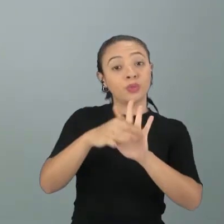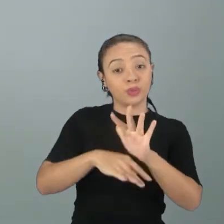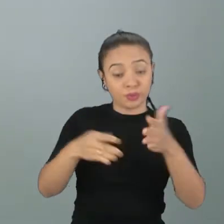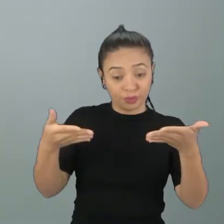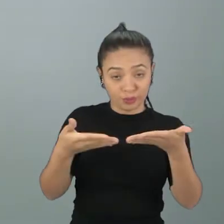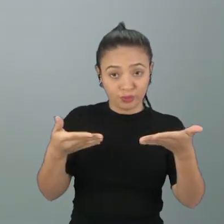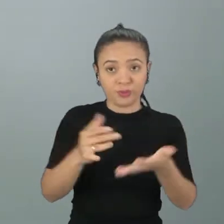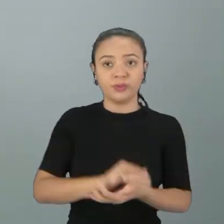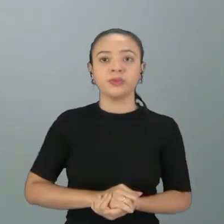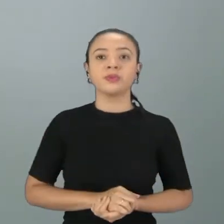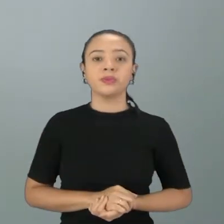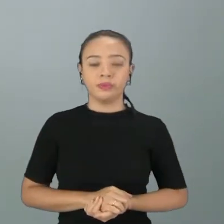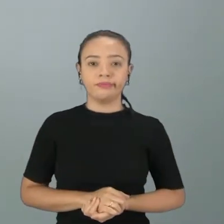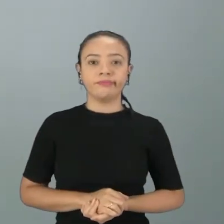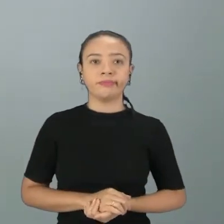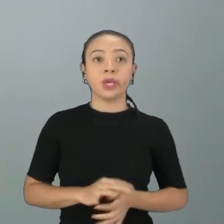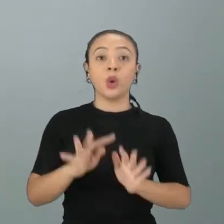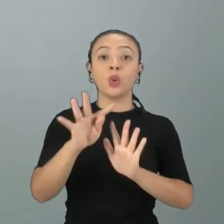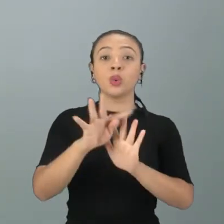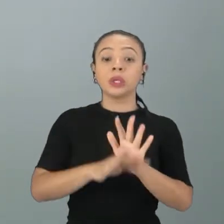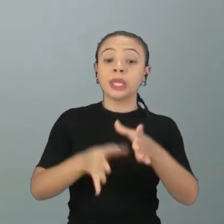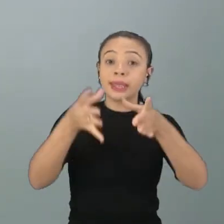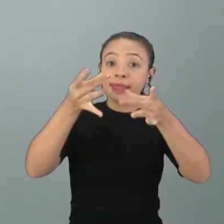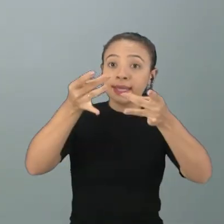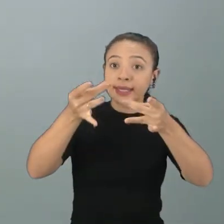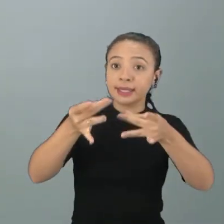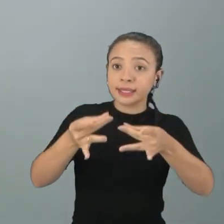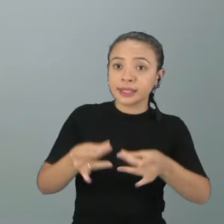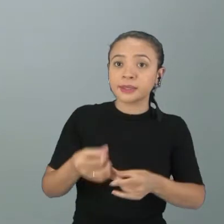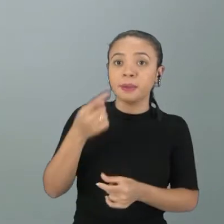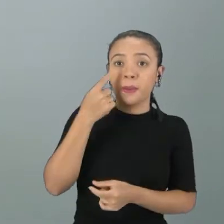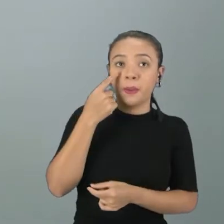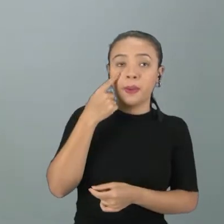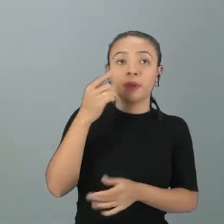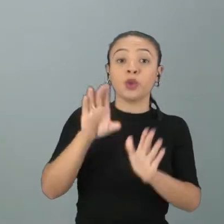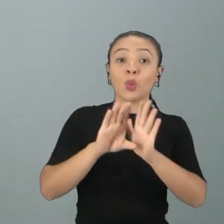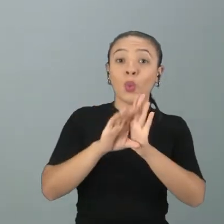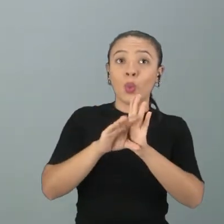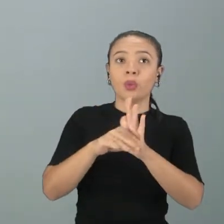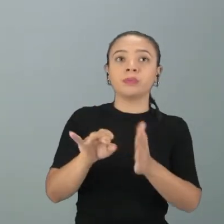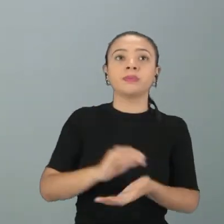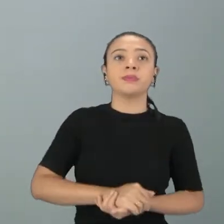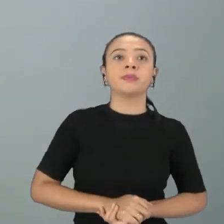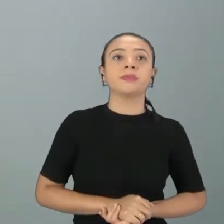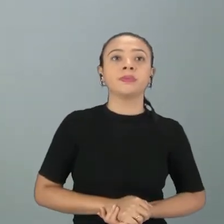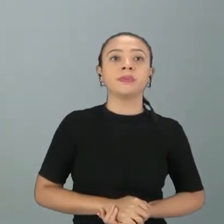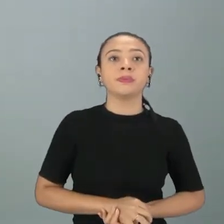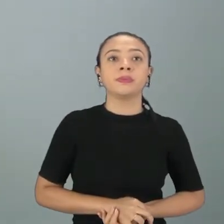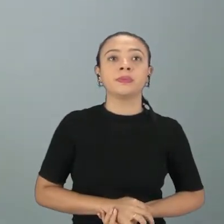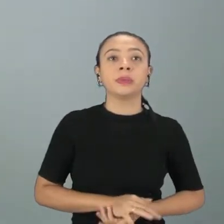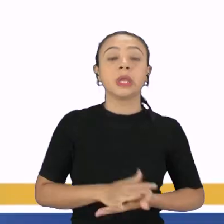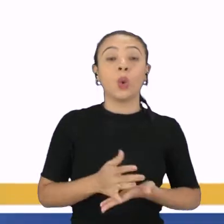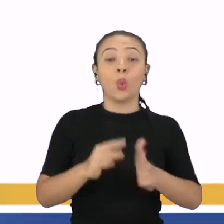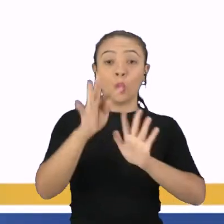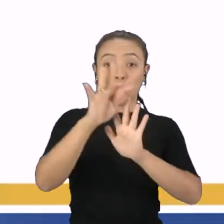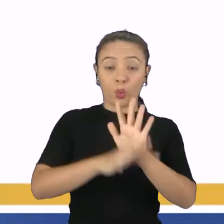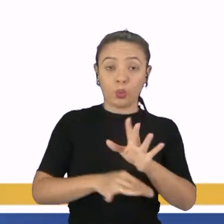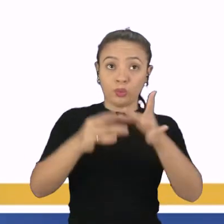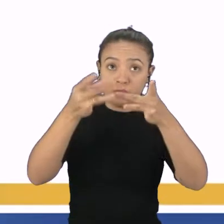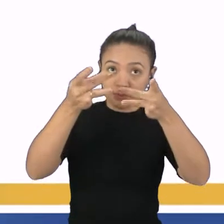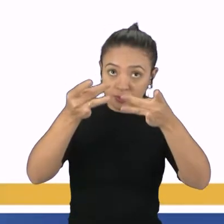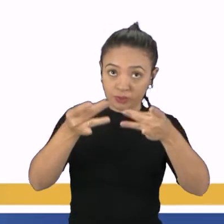trabalhar, ou seja, o texto descritivo. Observe o conceito. Textos